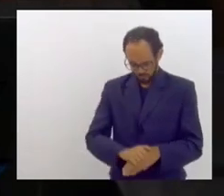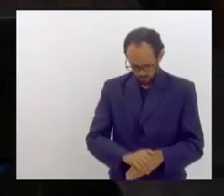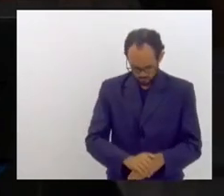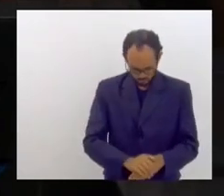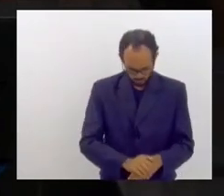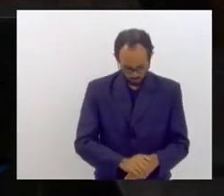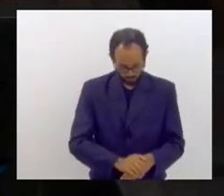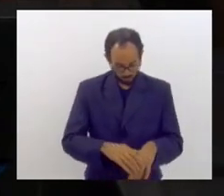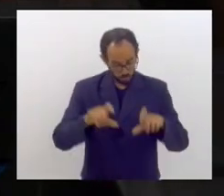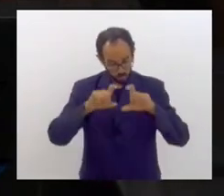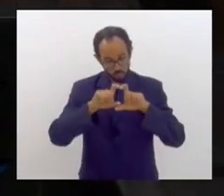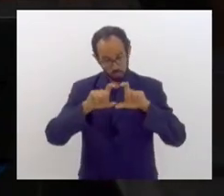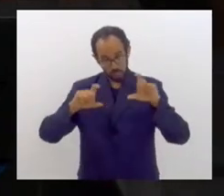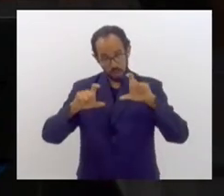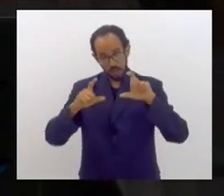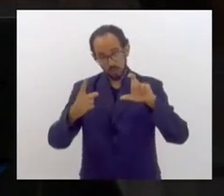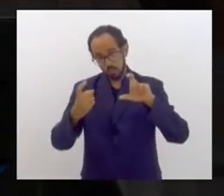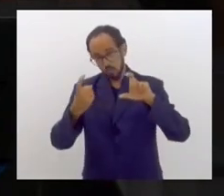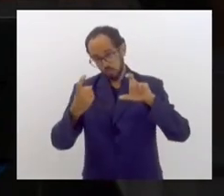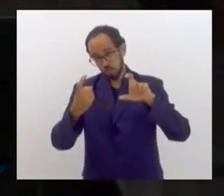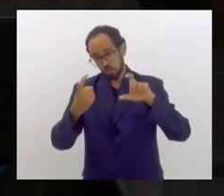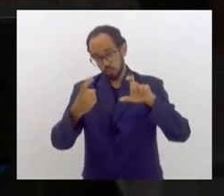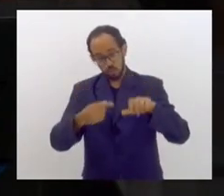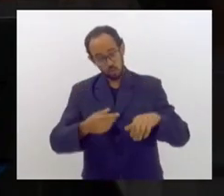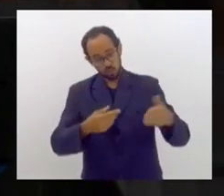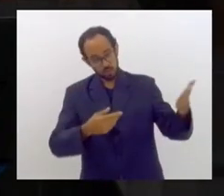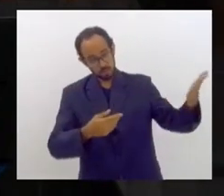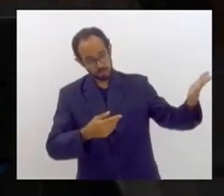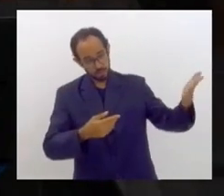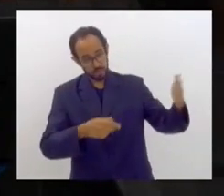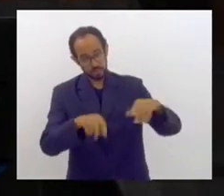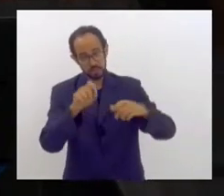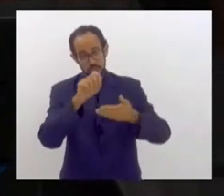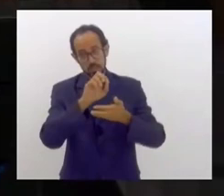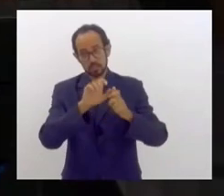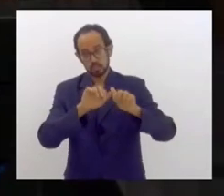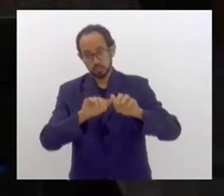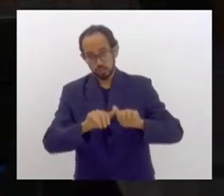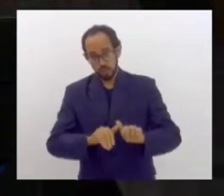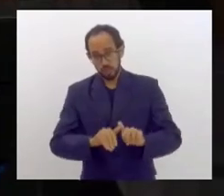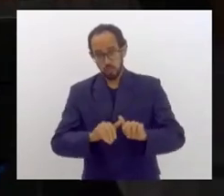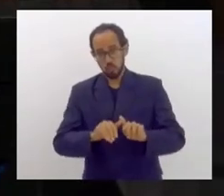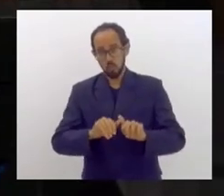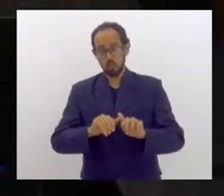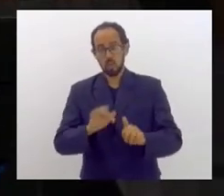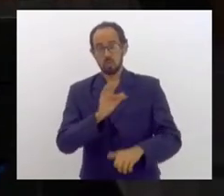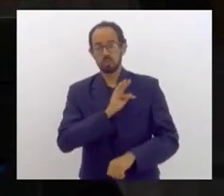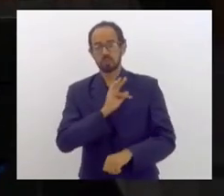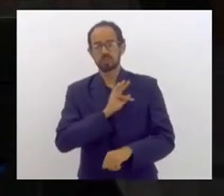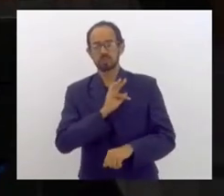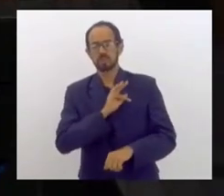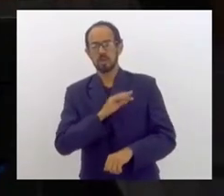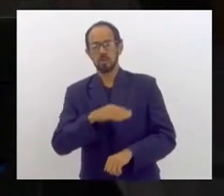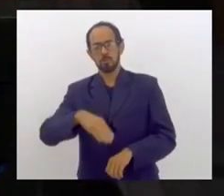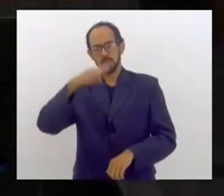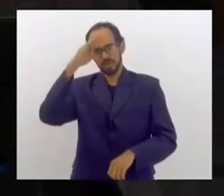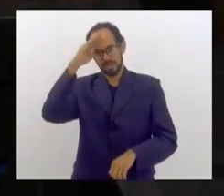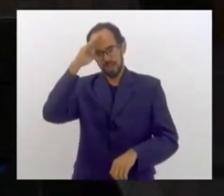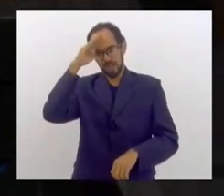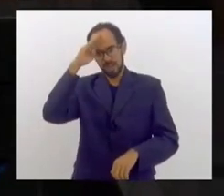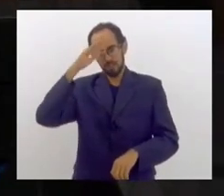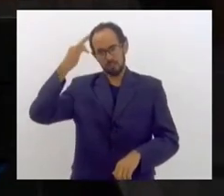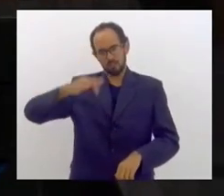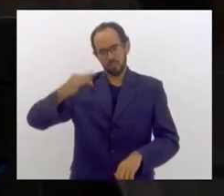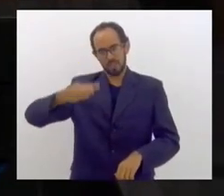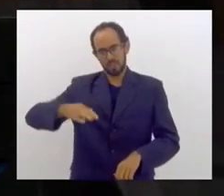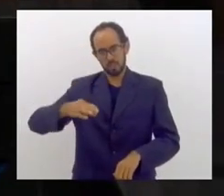no parágrafo único, Vossa Excelência escreveu que o policial militar ferido ou